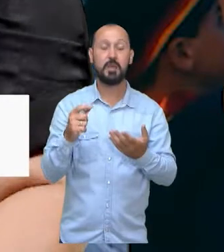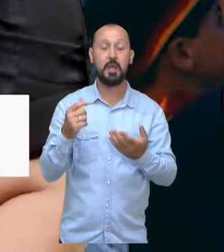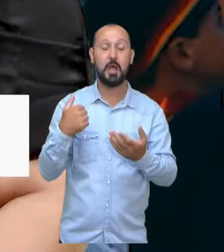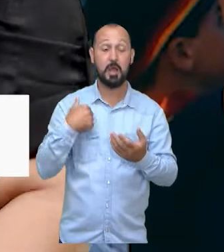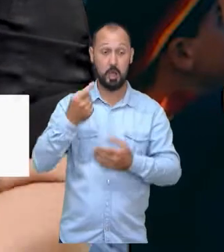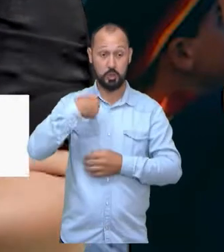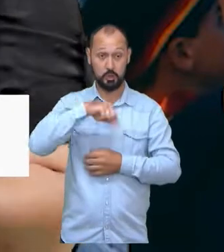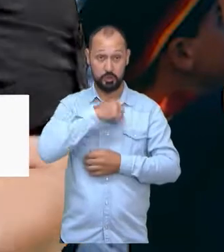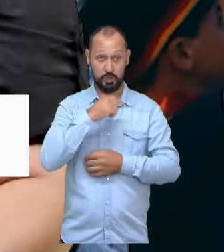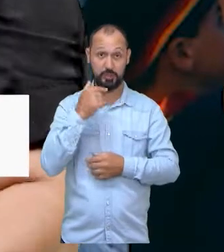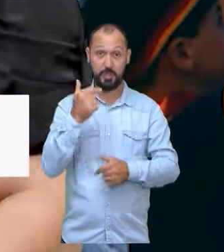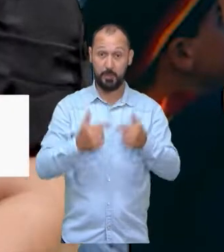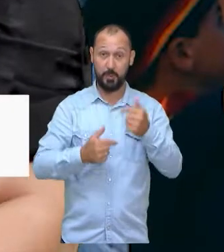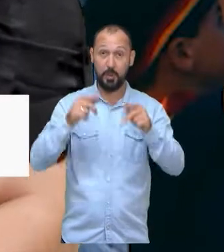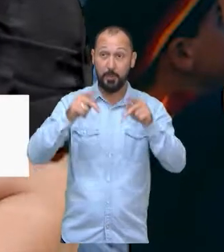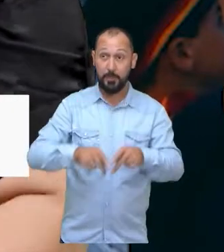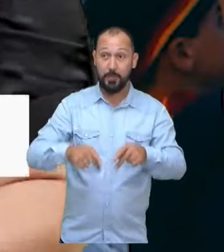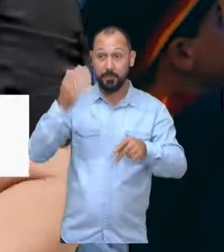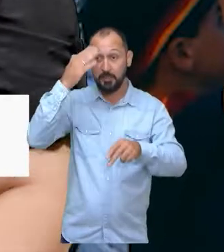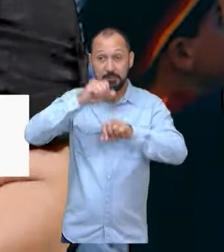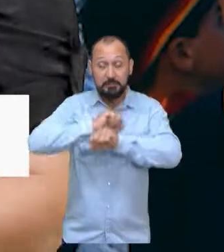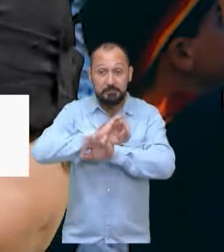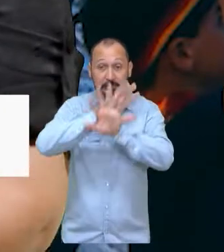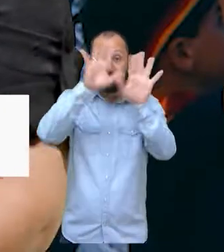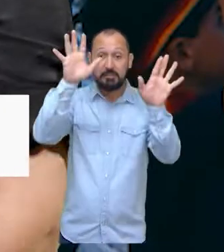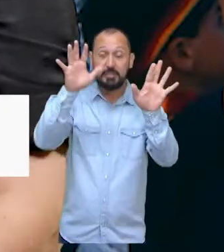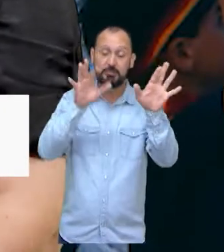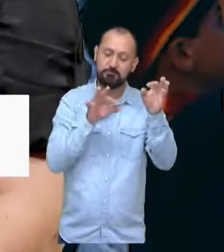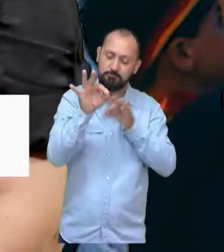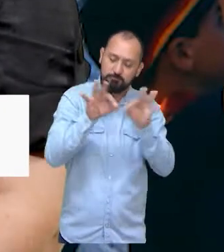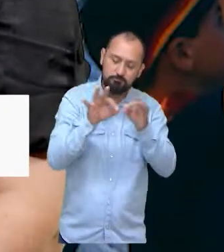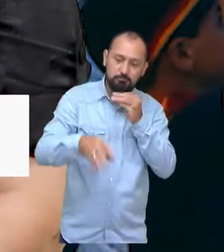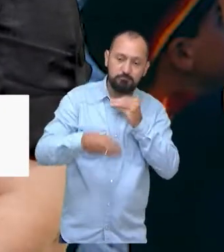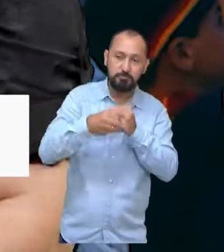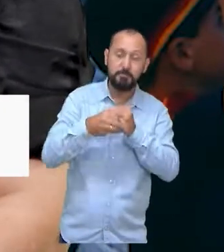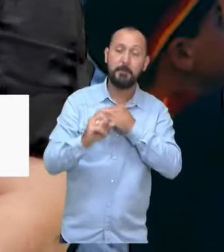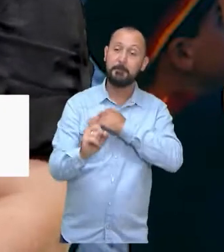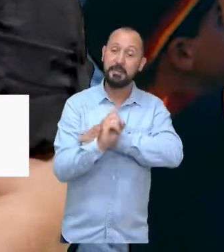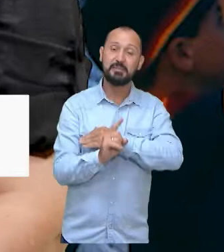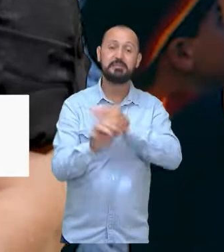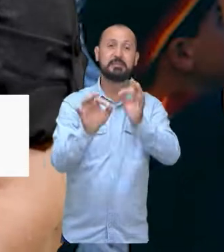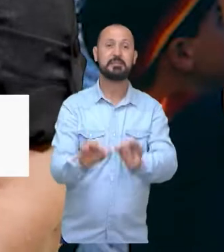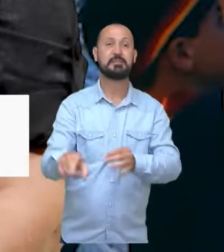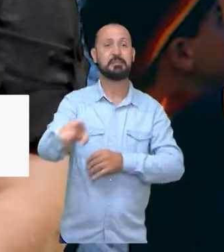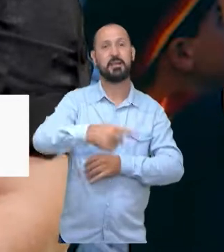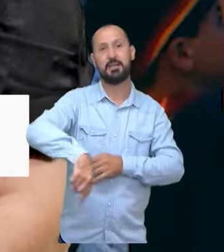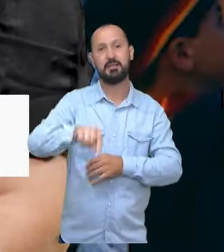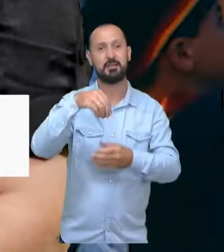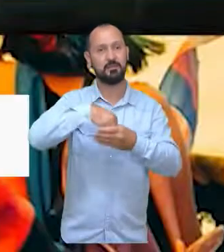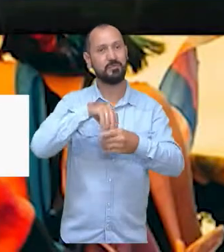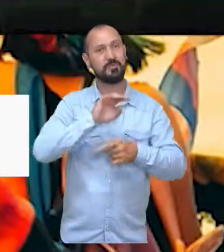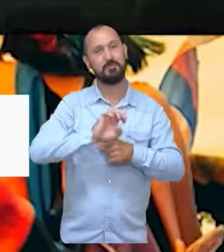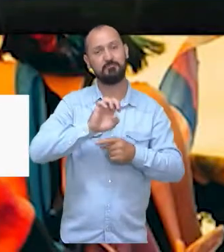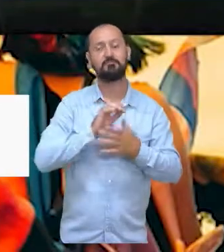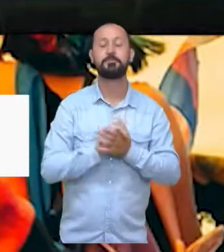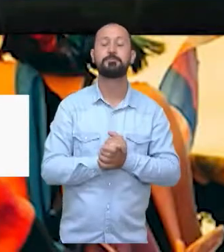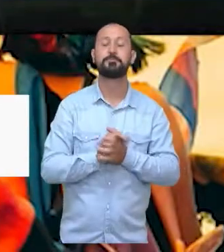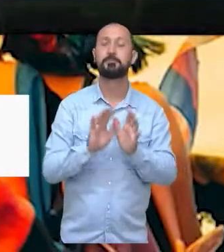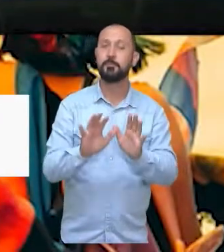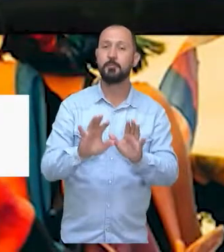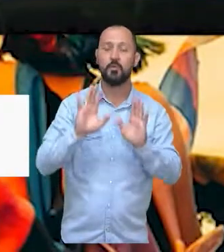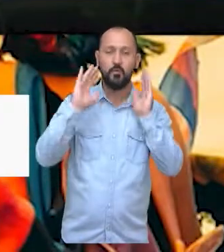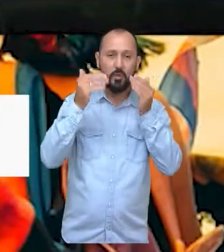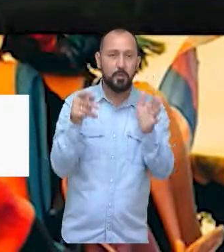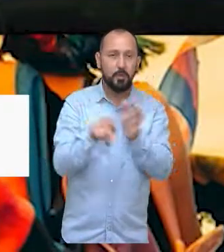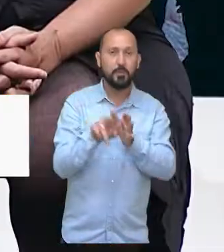dessa compreensão é que a gente consegue atuar mais de encontro à necessidade das pessoas no nosso estado. E focando um